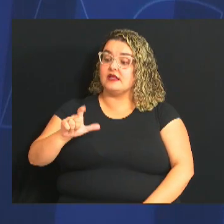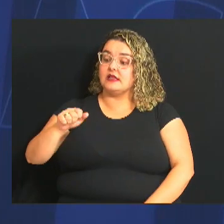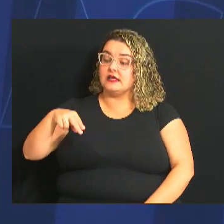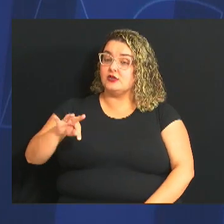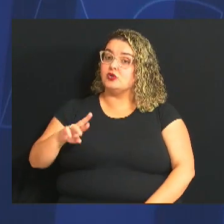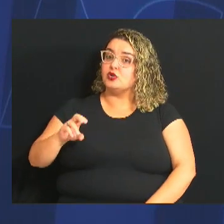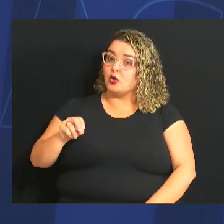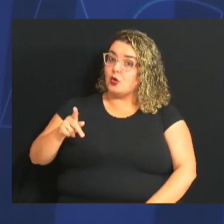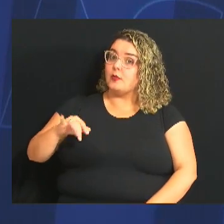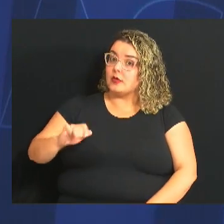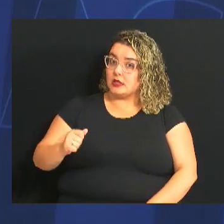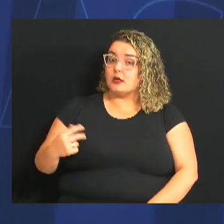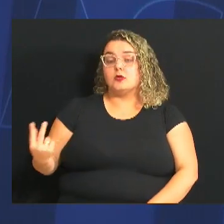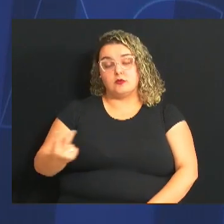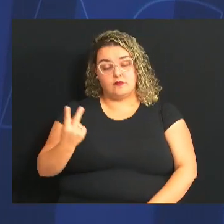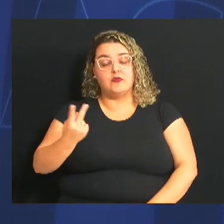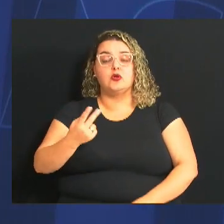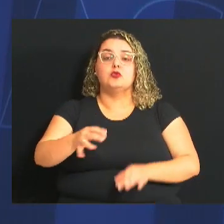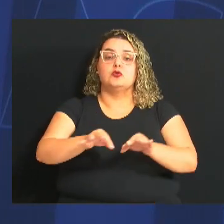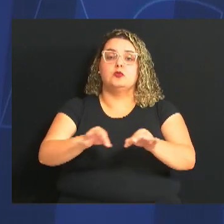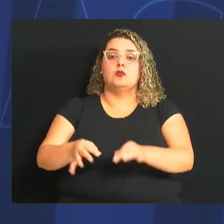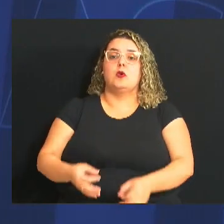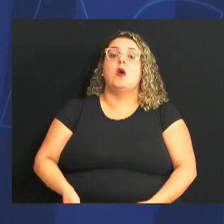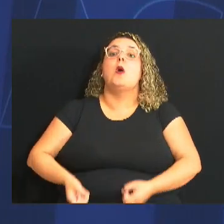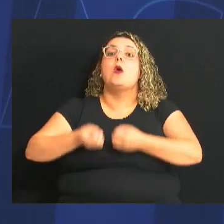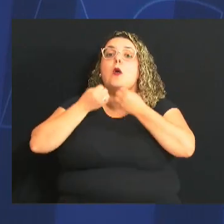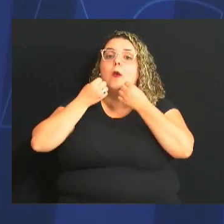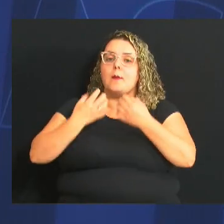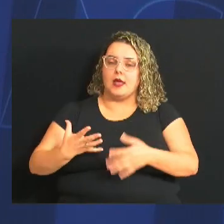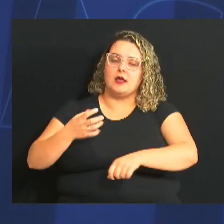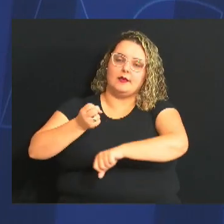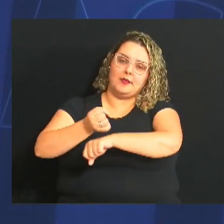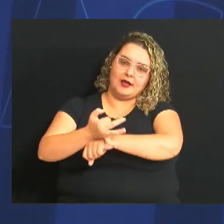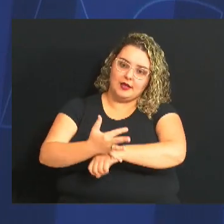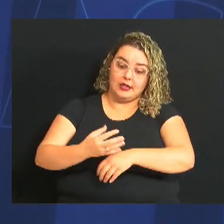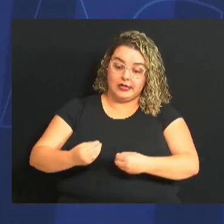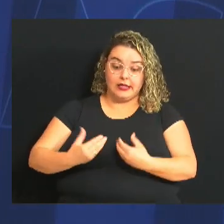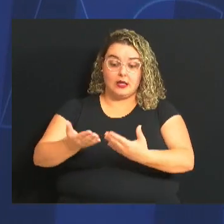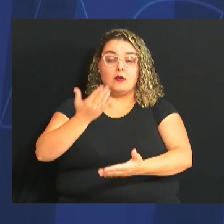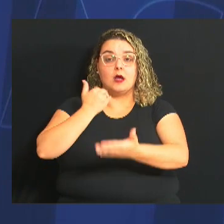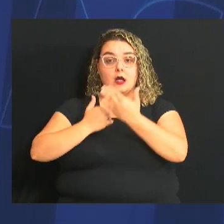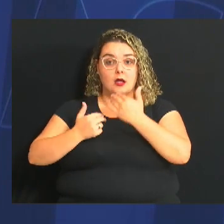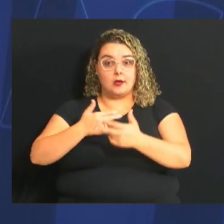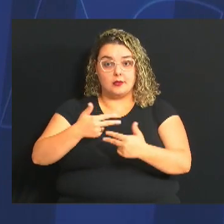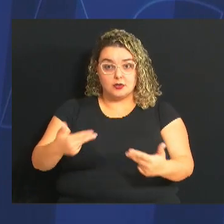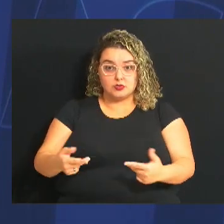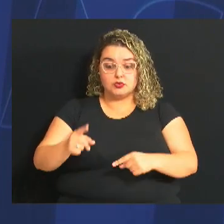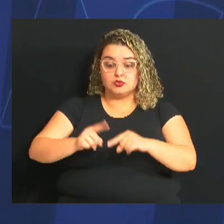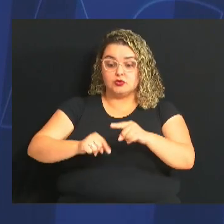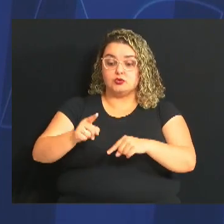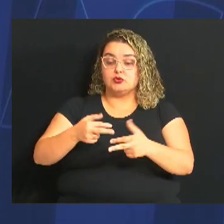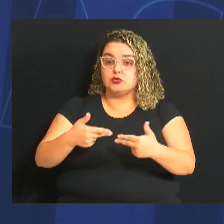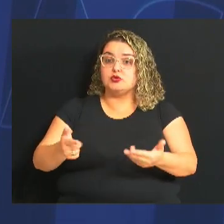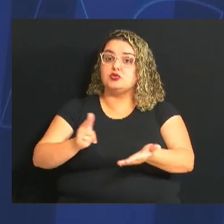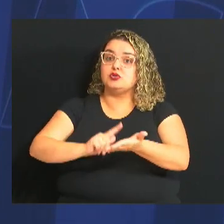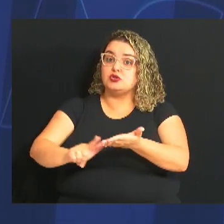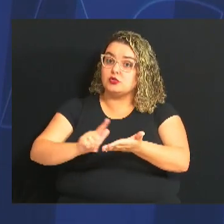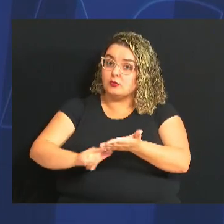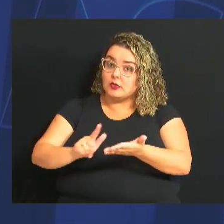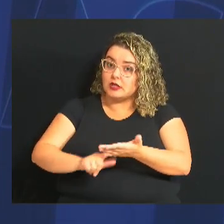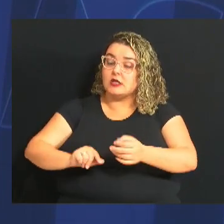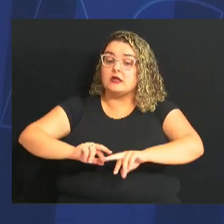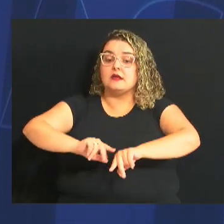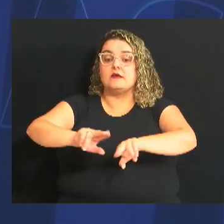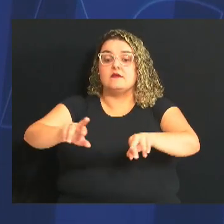dos valores do projeto Bem na Madrugada, que leva alimentos, itens de higiene e muitas